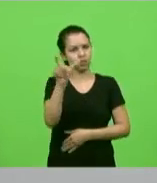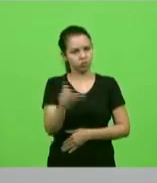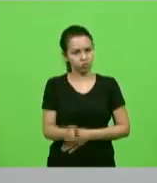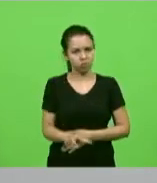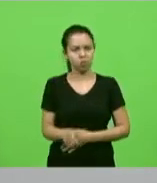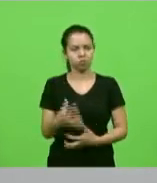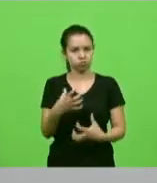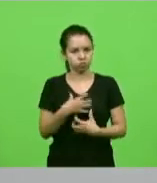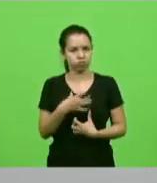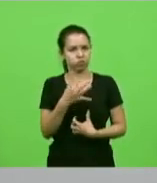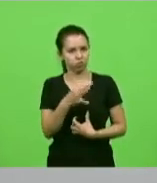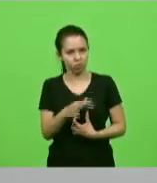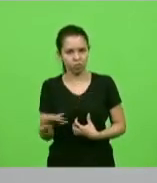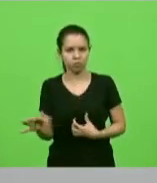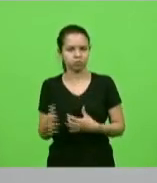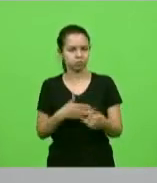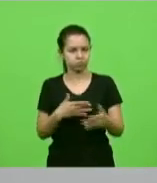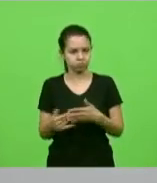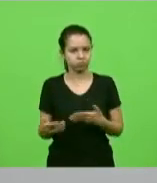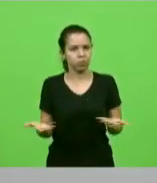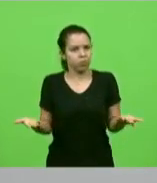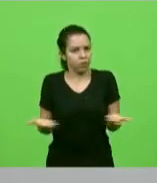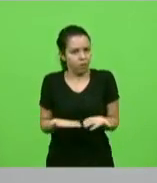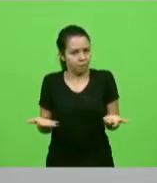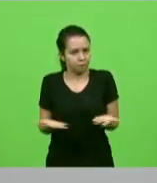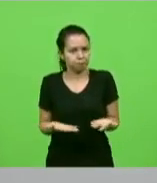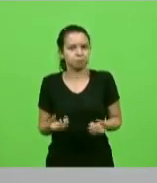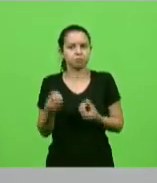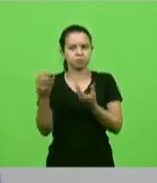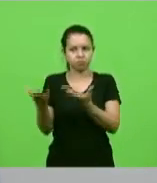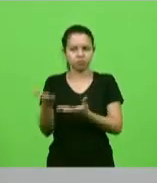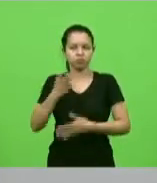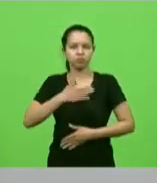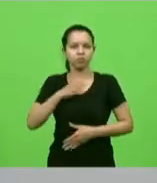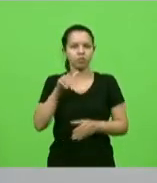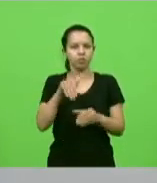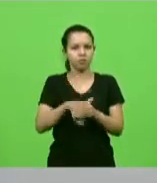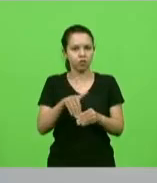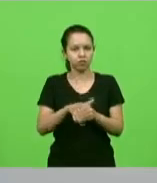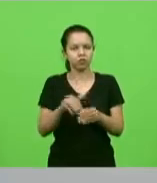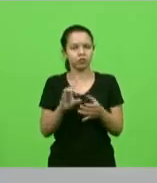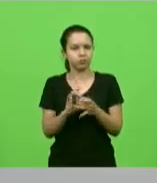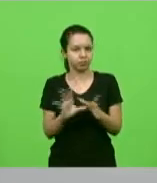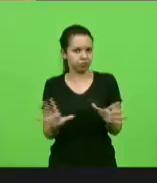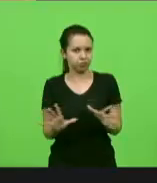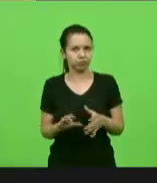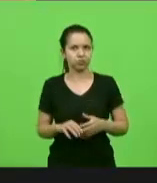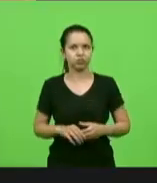a quem doer. Muito obrigado, devolvo-lhe a palavra. Este é o meu voto, fico à disposição.